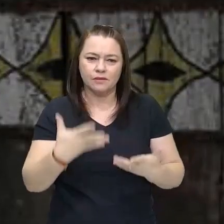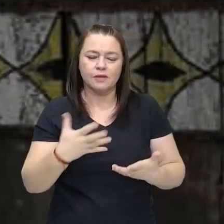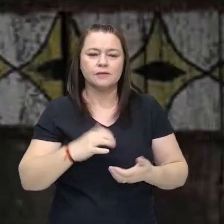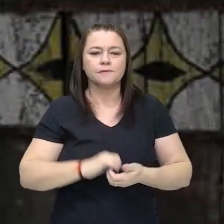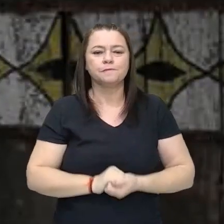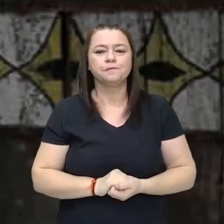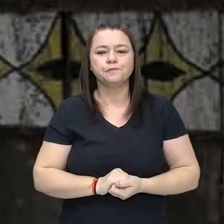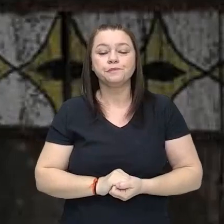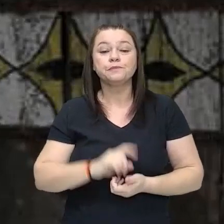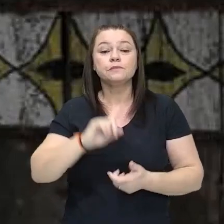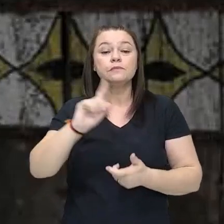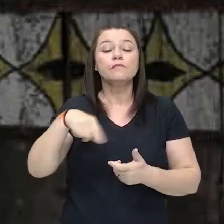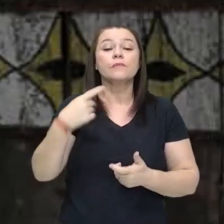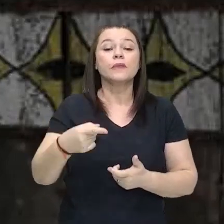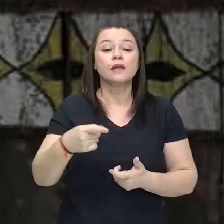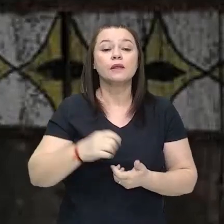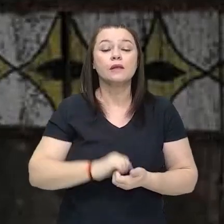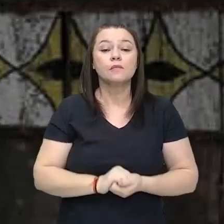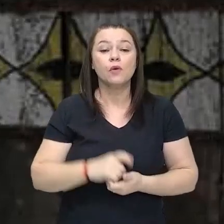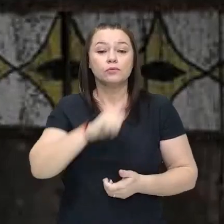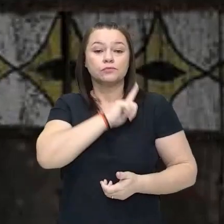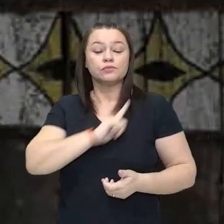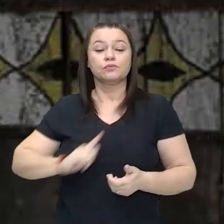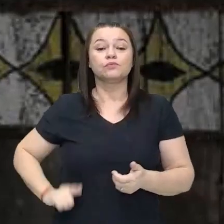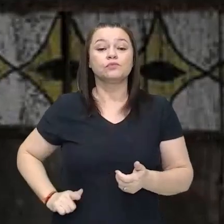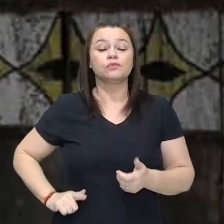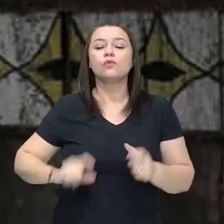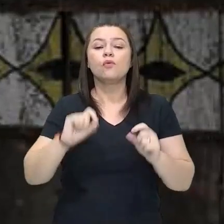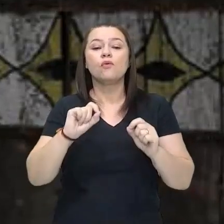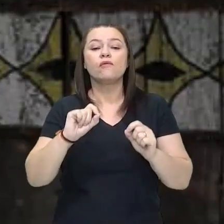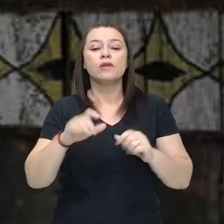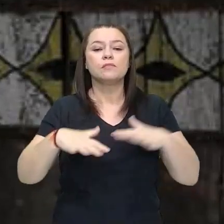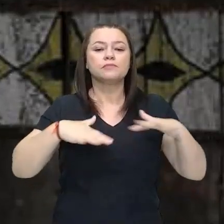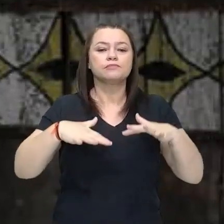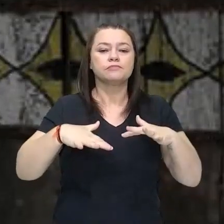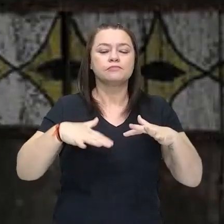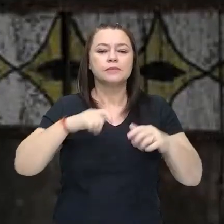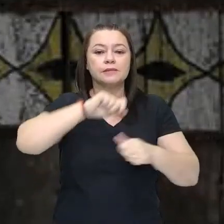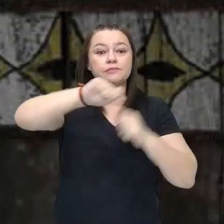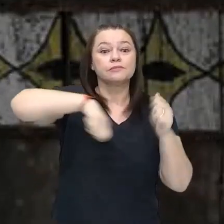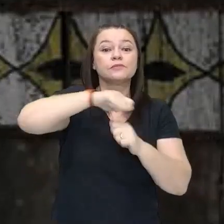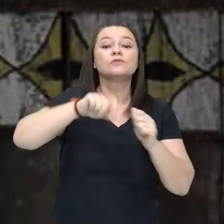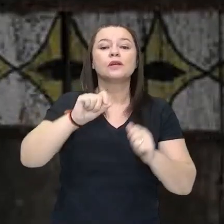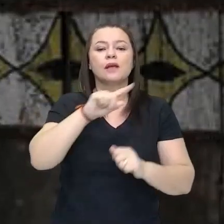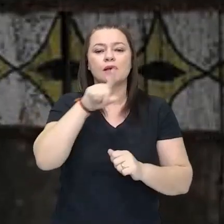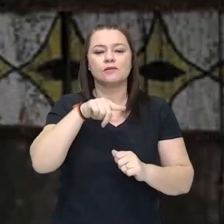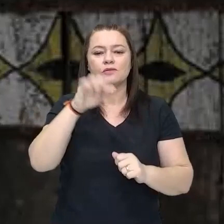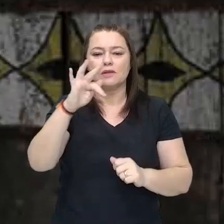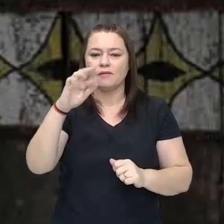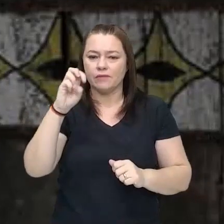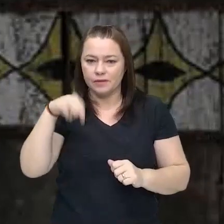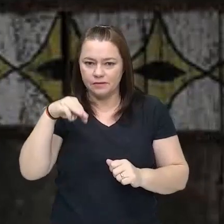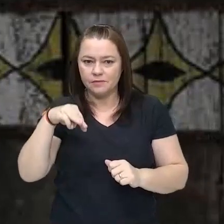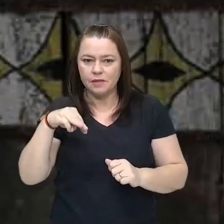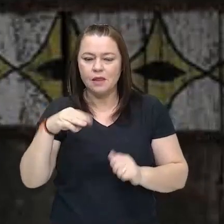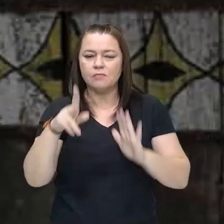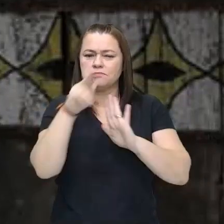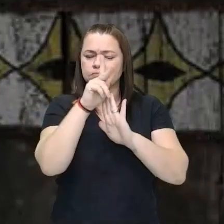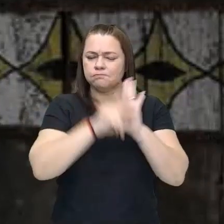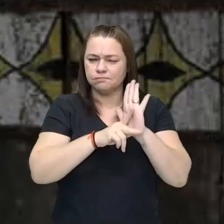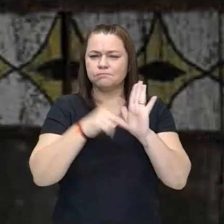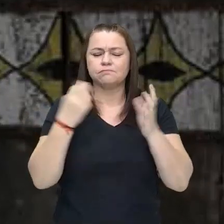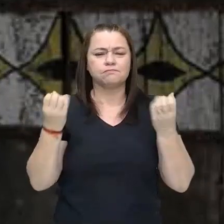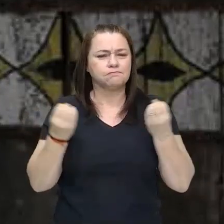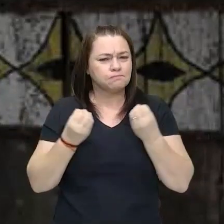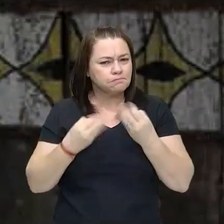certo? E aí depois do soldado da borracha, o governo cria o quê para movimentar a economia? Zona Franca de Manaus, um projeto que deu muito